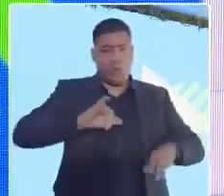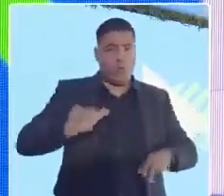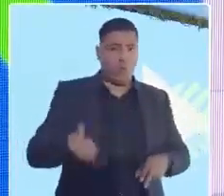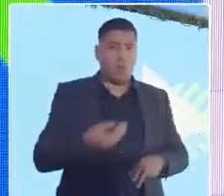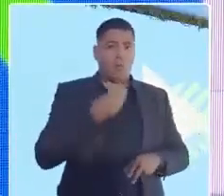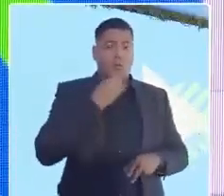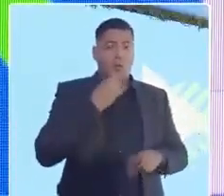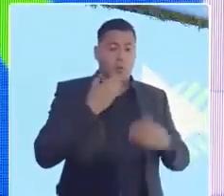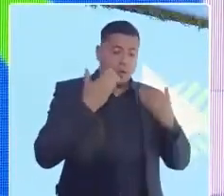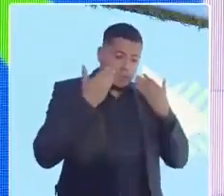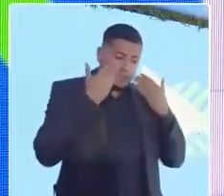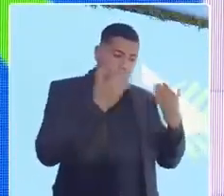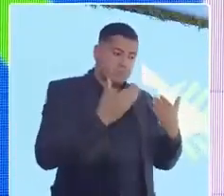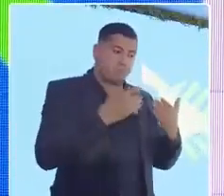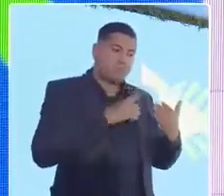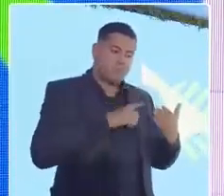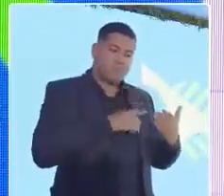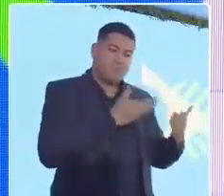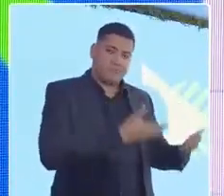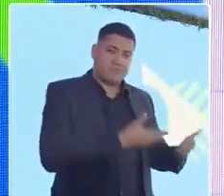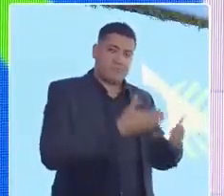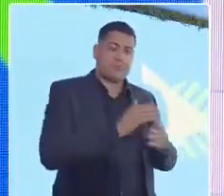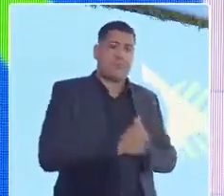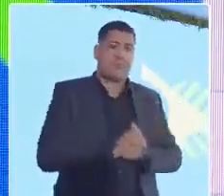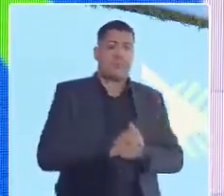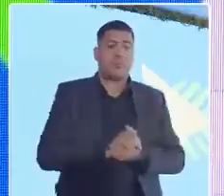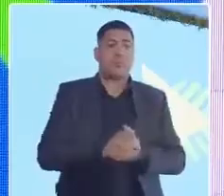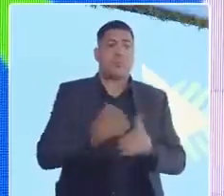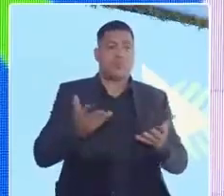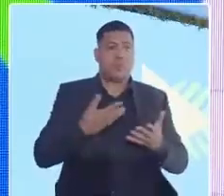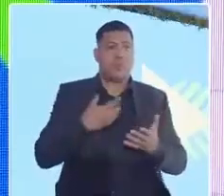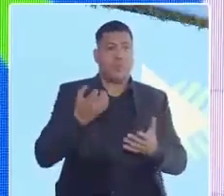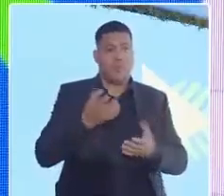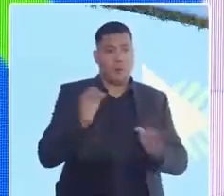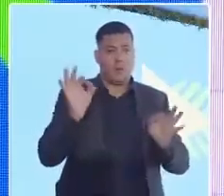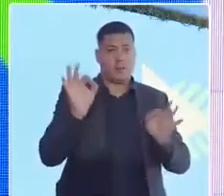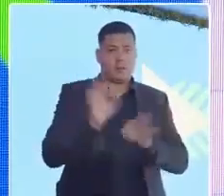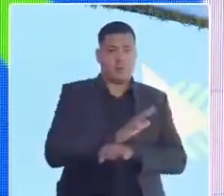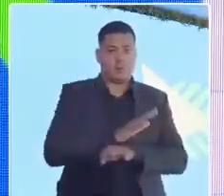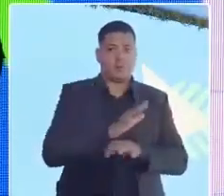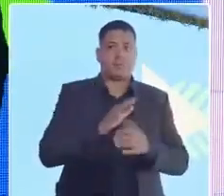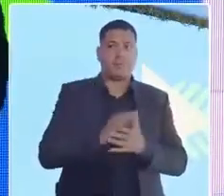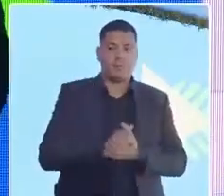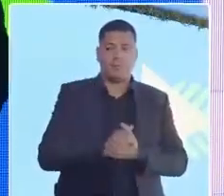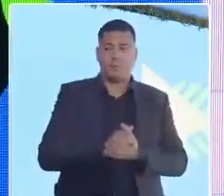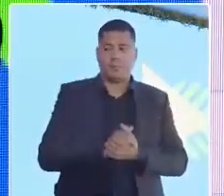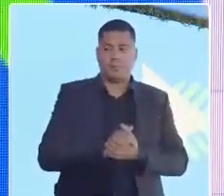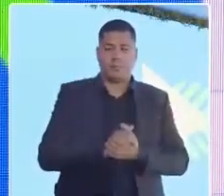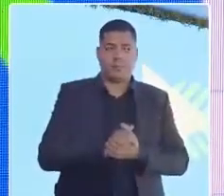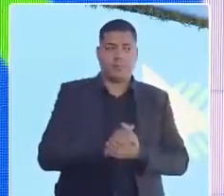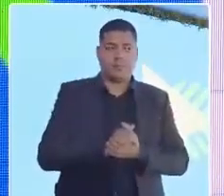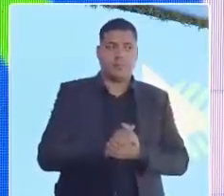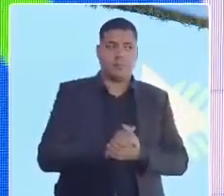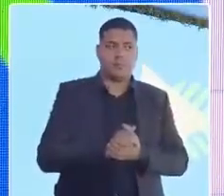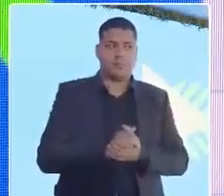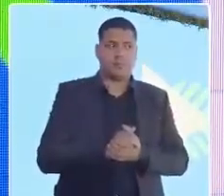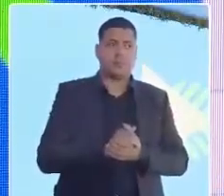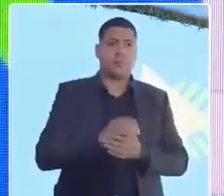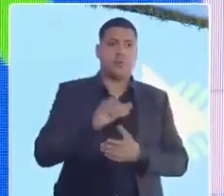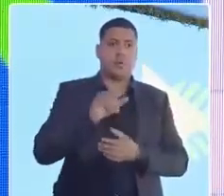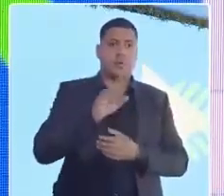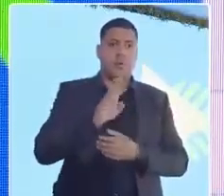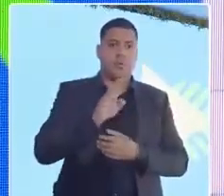se apresentam quero terminar concluindo que o